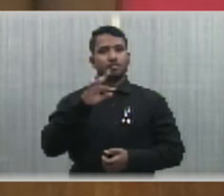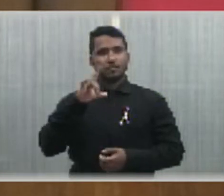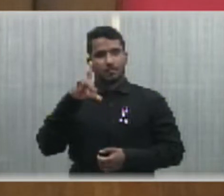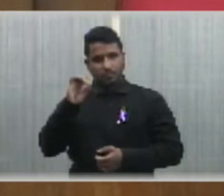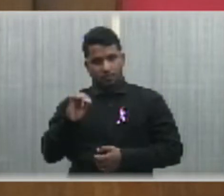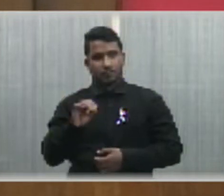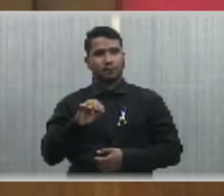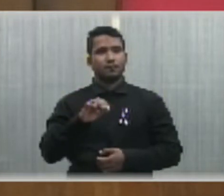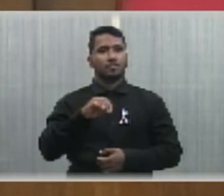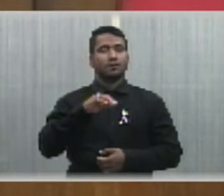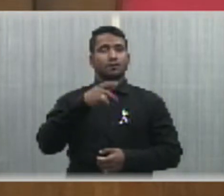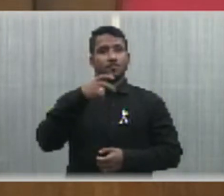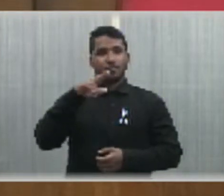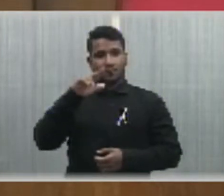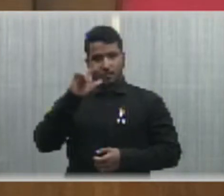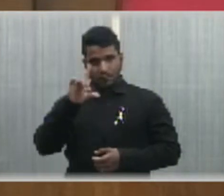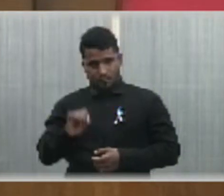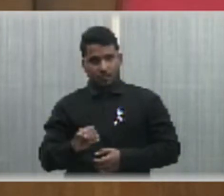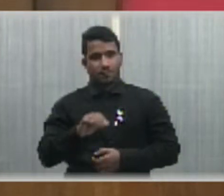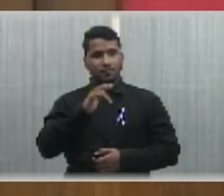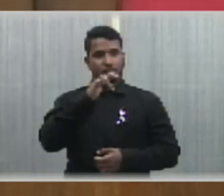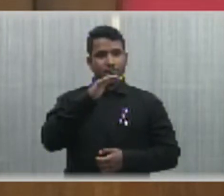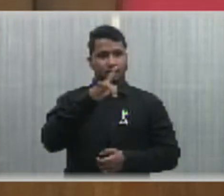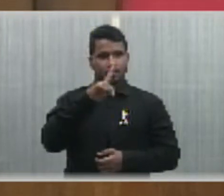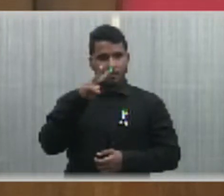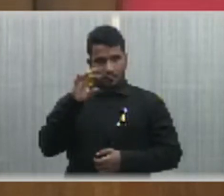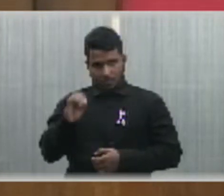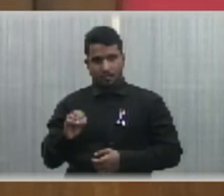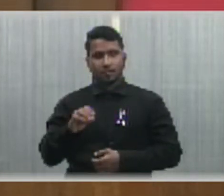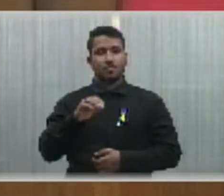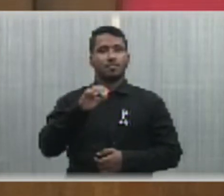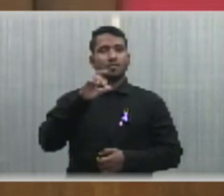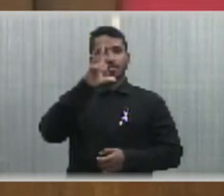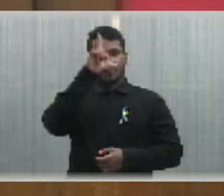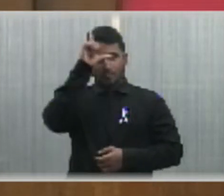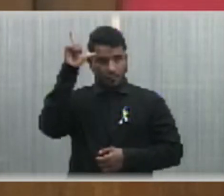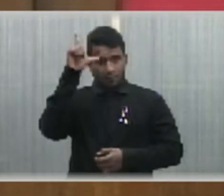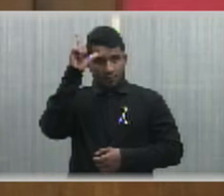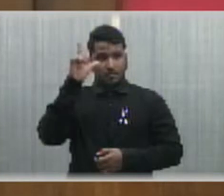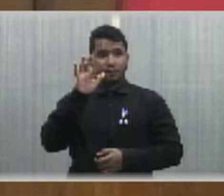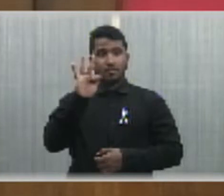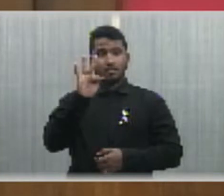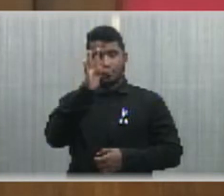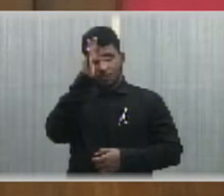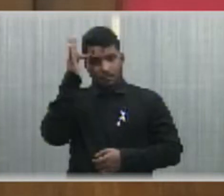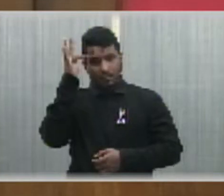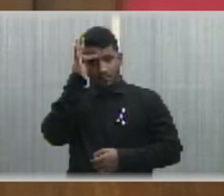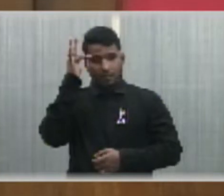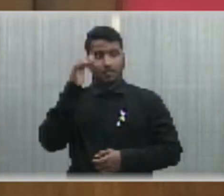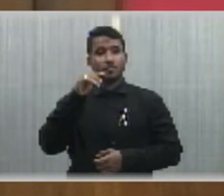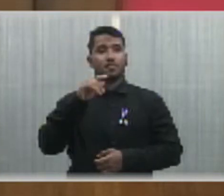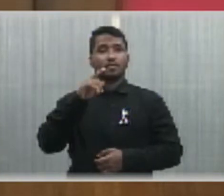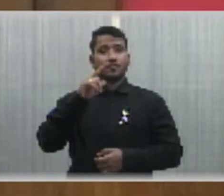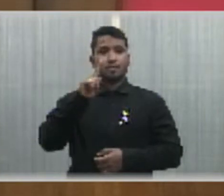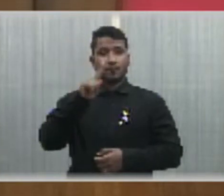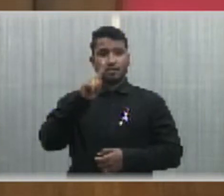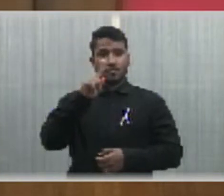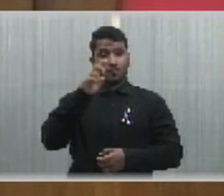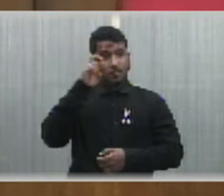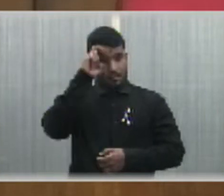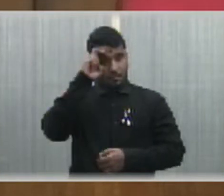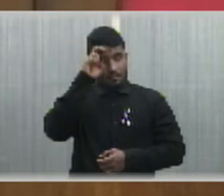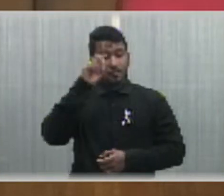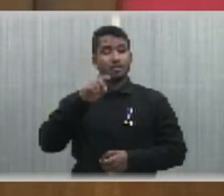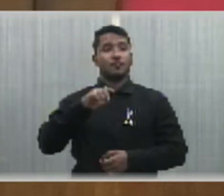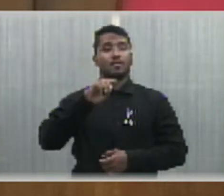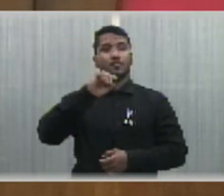Gomes, Firmino Paulo, Flávio Nogueira Júnior, Francisco Lima, Franzé Silva, Georgiano Neto,